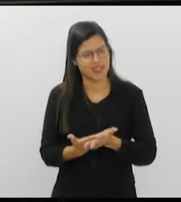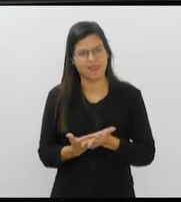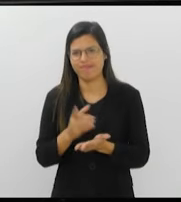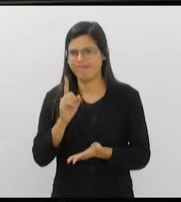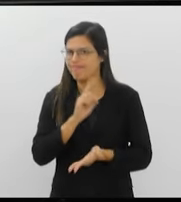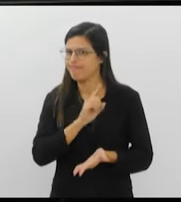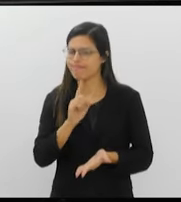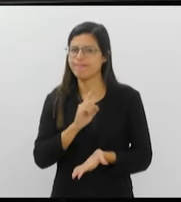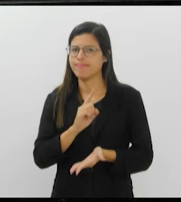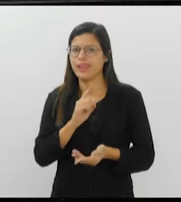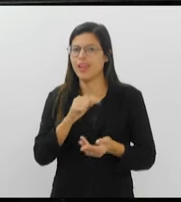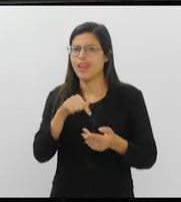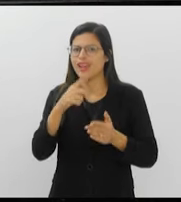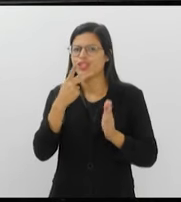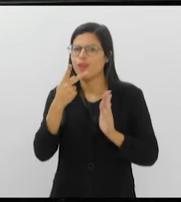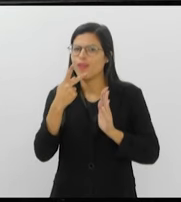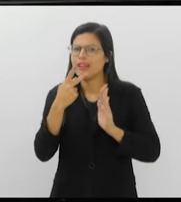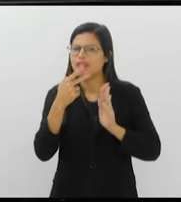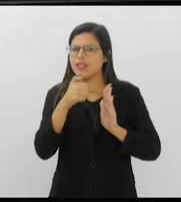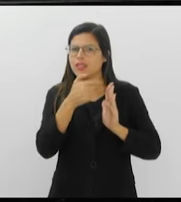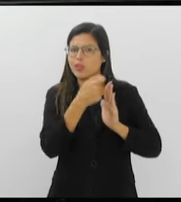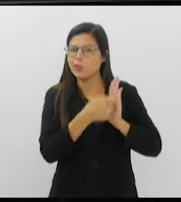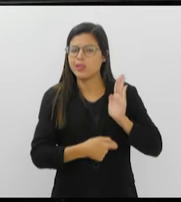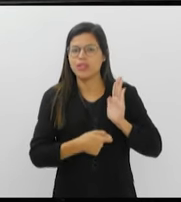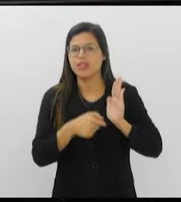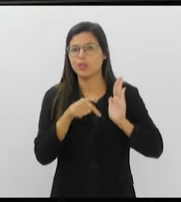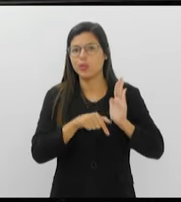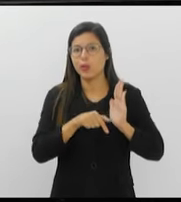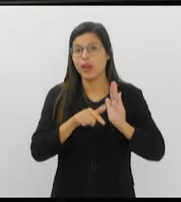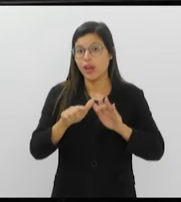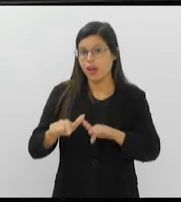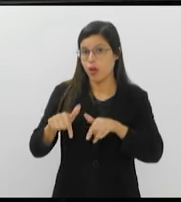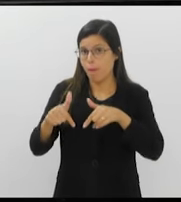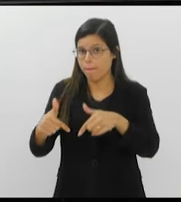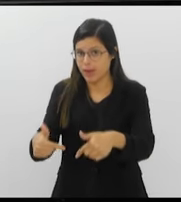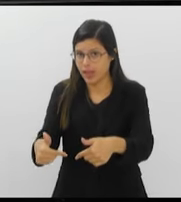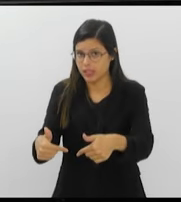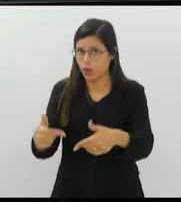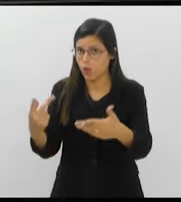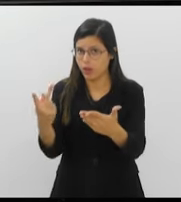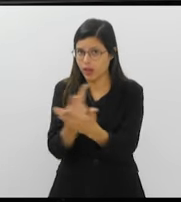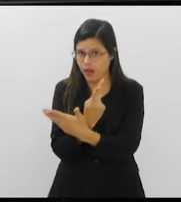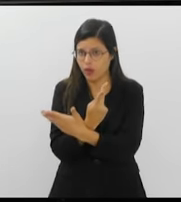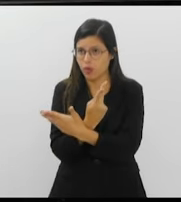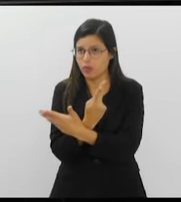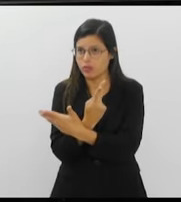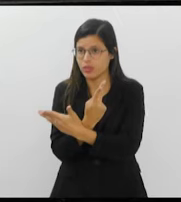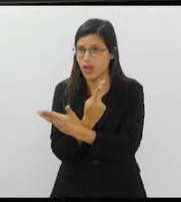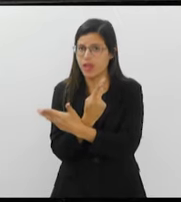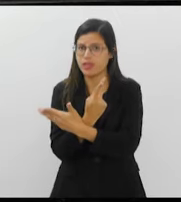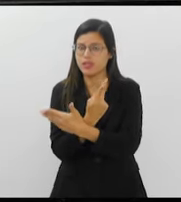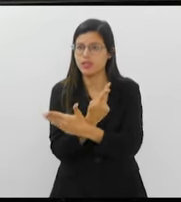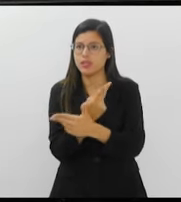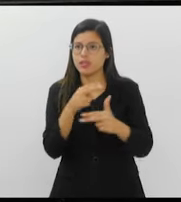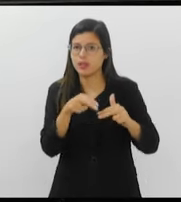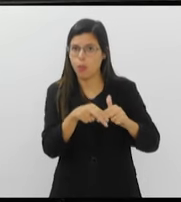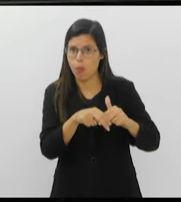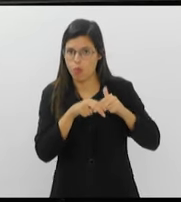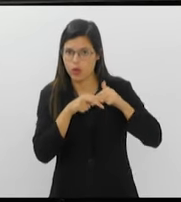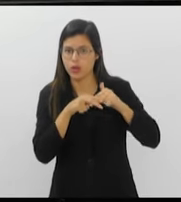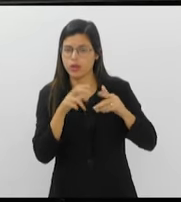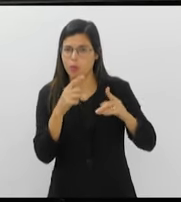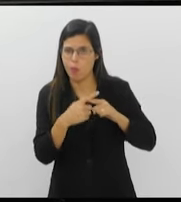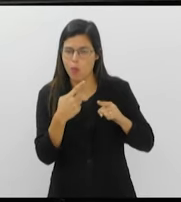Eles estão dizendo que operações que ocorrem em decorrência de assassinato